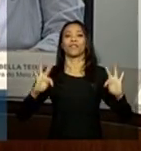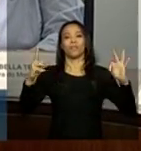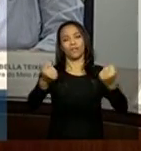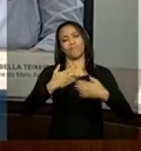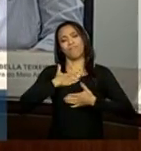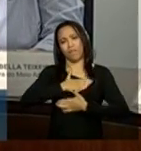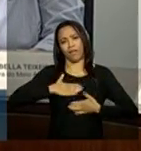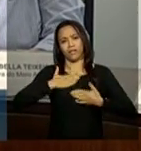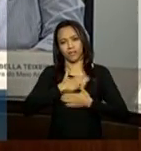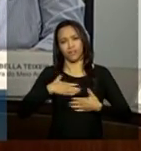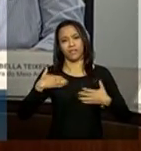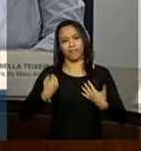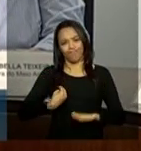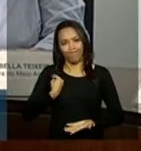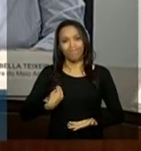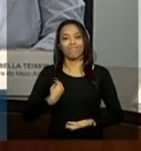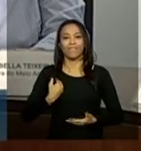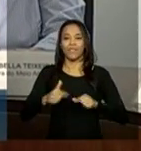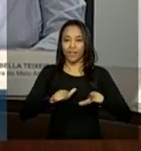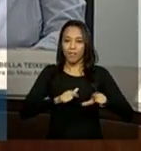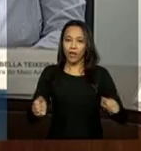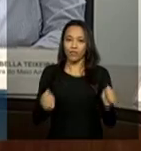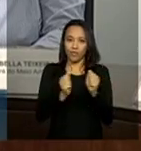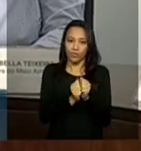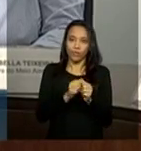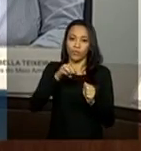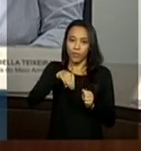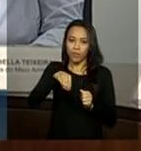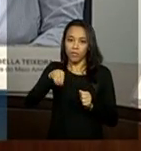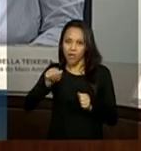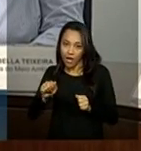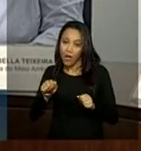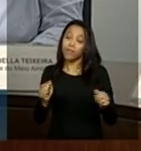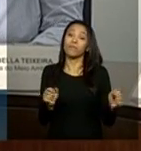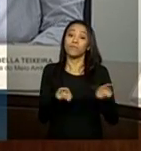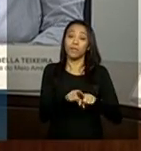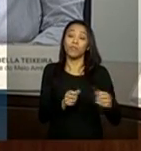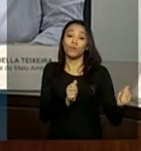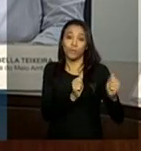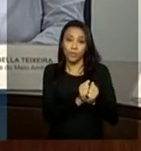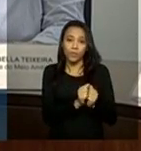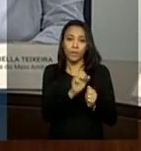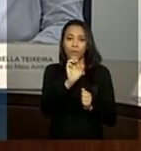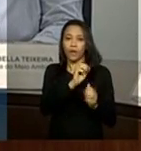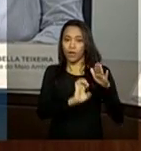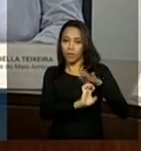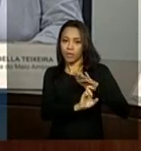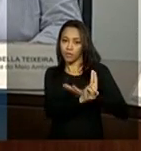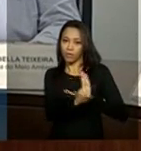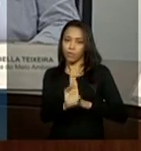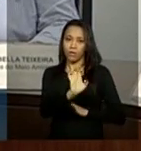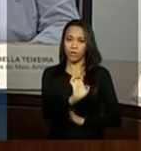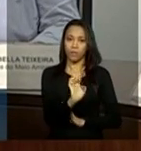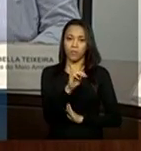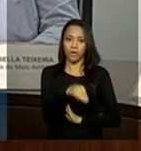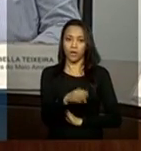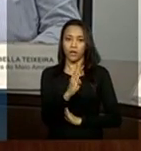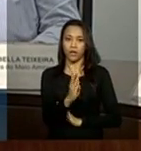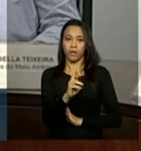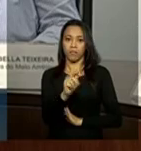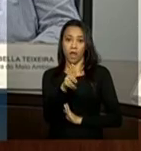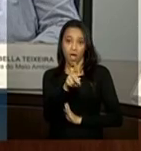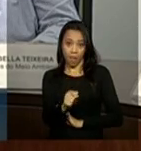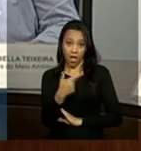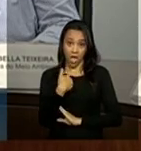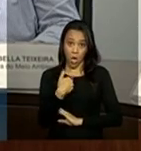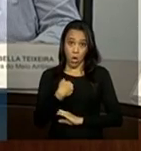aqui, trabalhar aí com o Ministério do Meio Ambiente, com a Embrapa. Eu acho que realmente é algo extremamente positivo. Eu não sou especialista